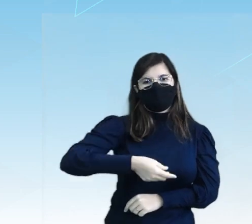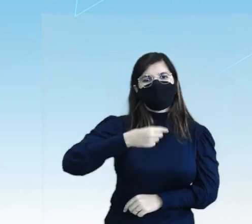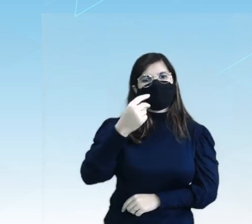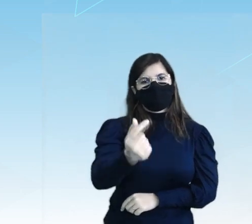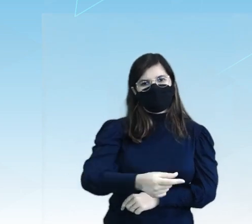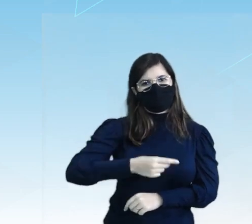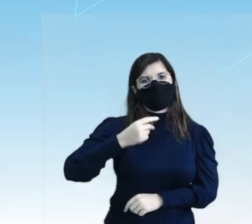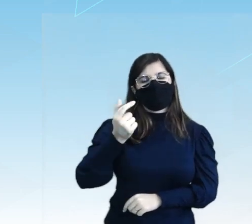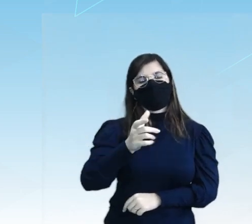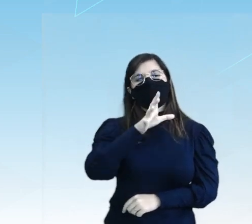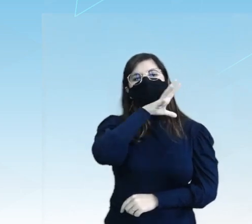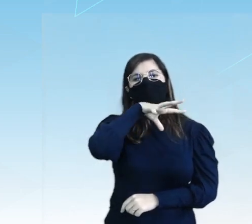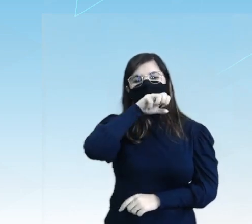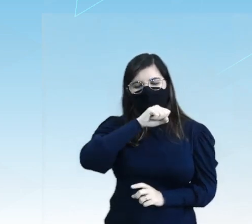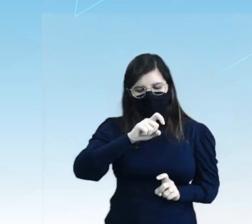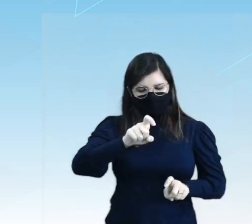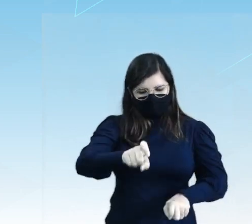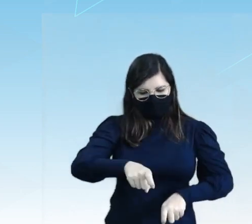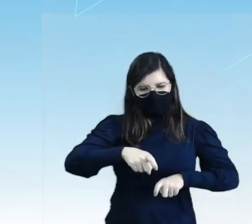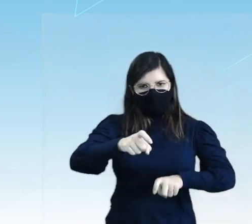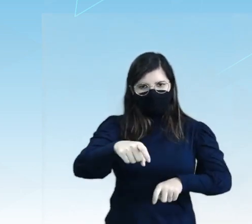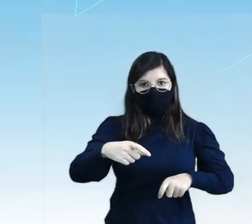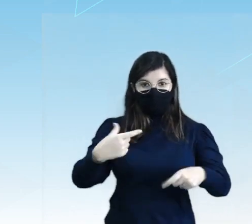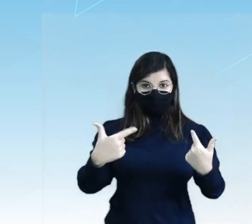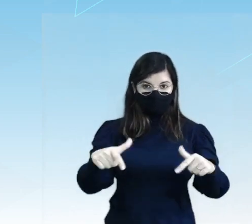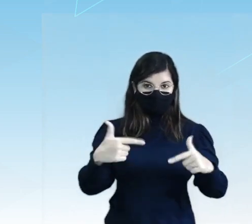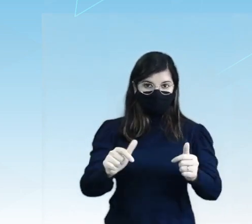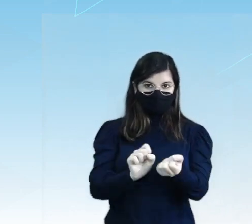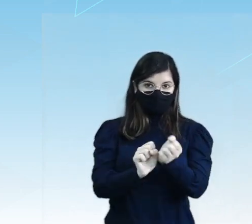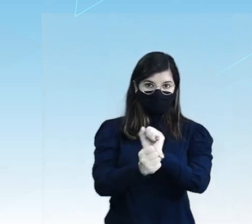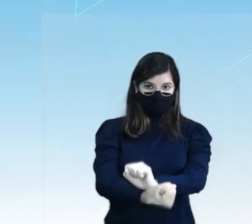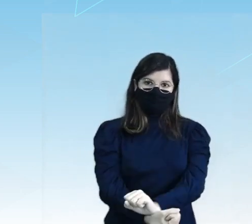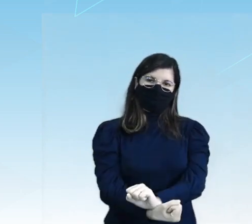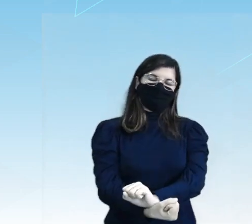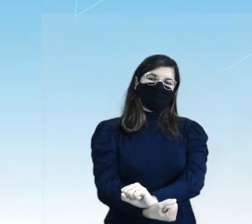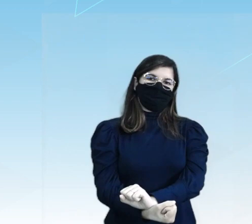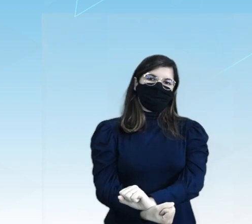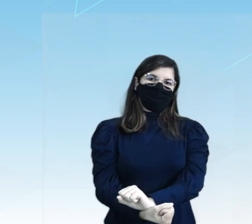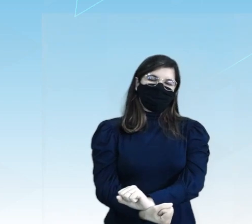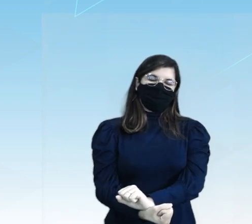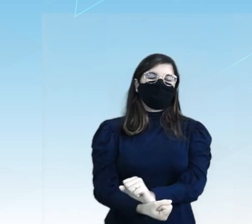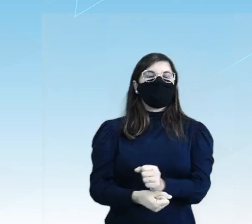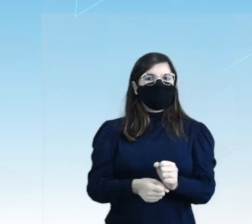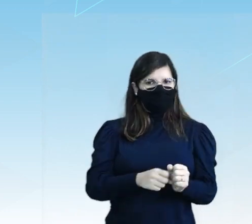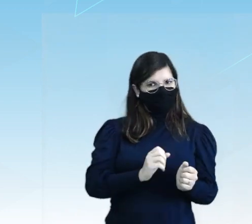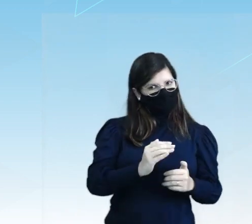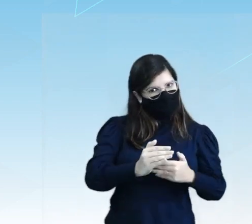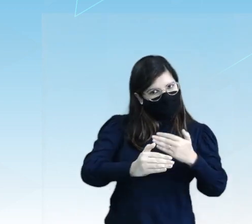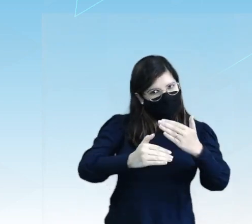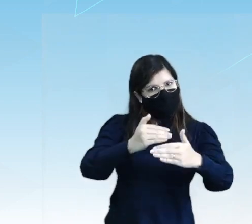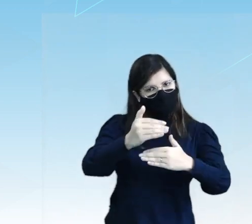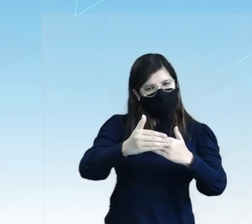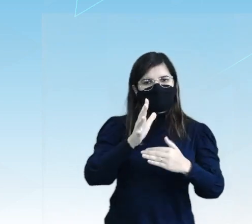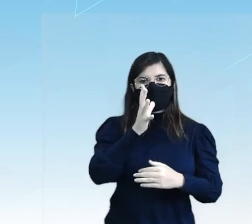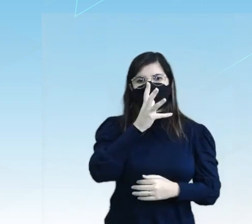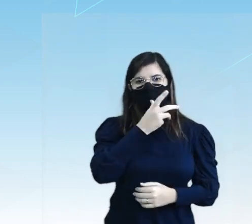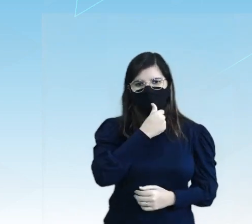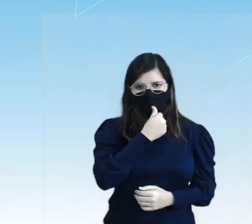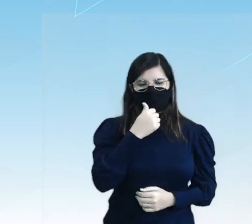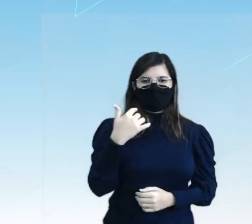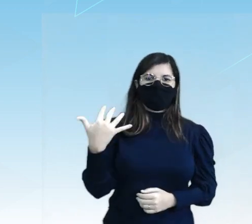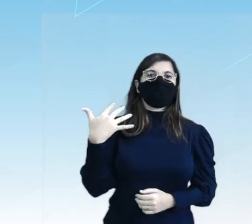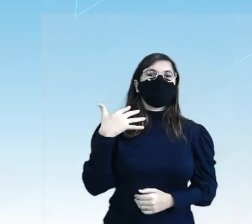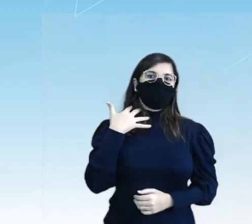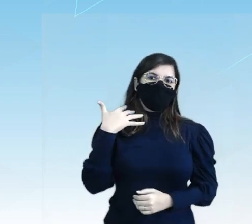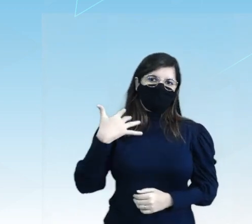infelizmente a mão de obra era escrava né então são vários processos dessas etapas Então tudo era